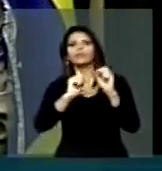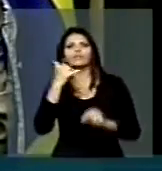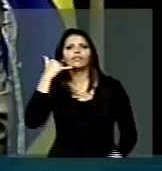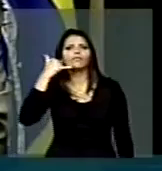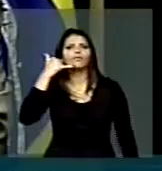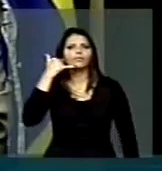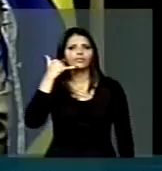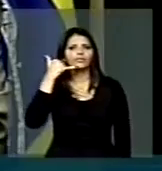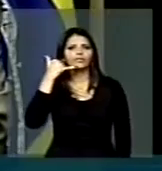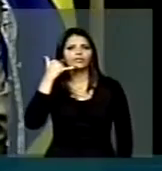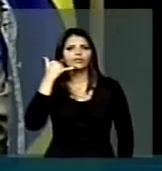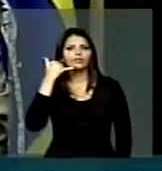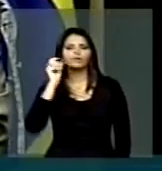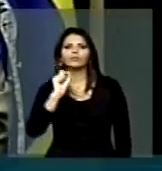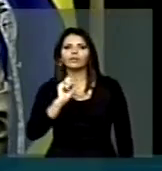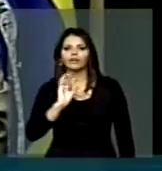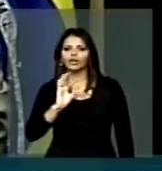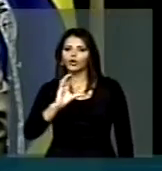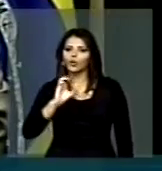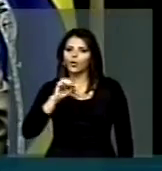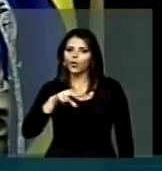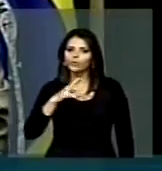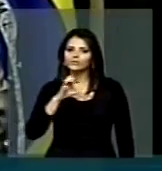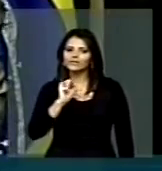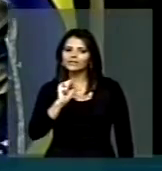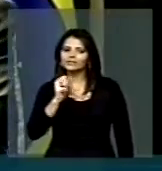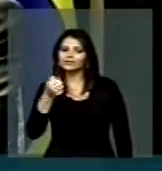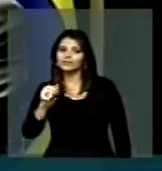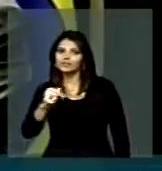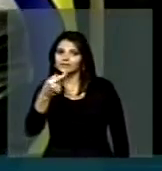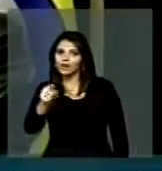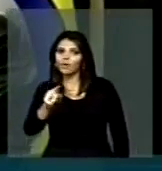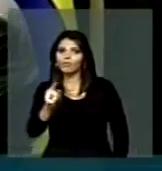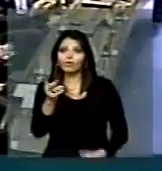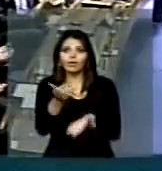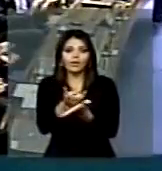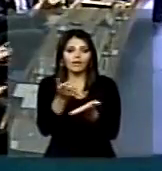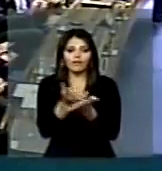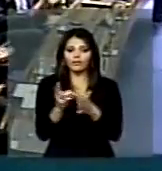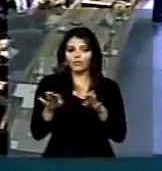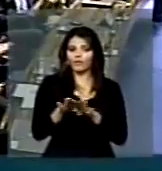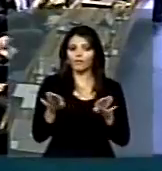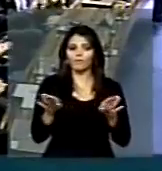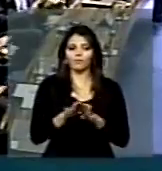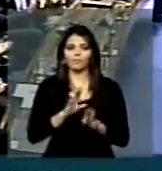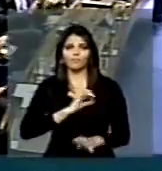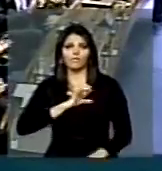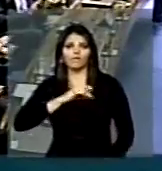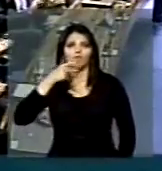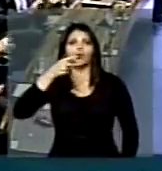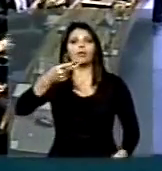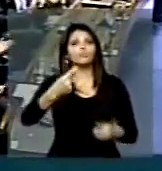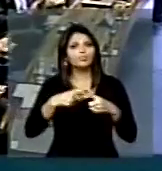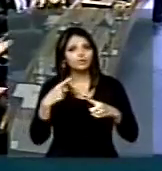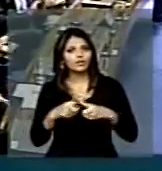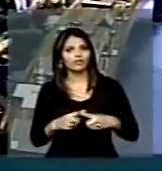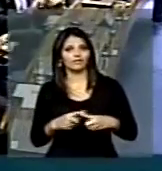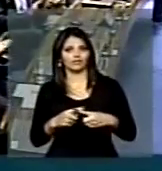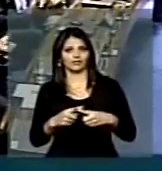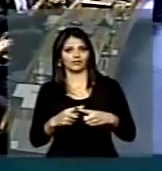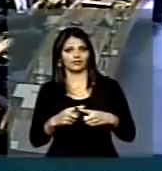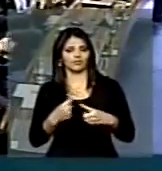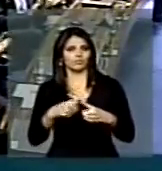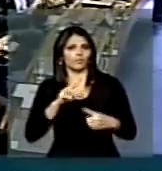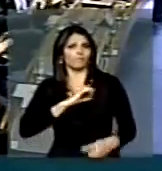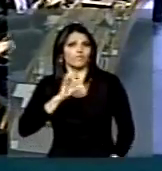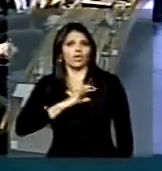concessão? É a mesma coisa. Por que ter medo de dizer as coisas? Por que ter medo? Por